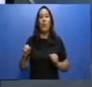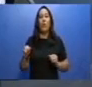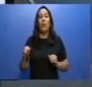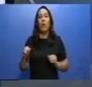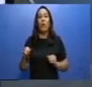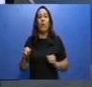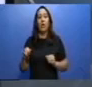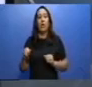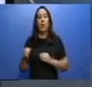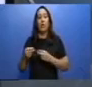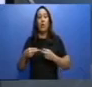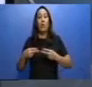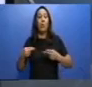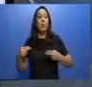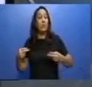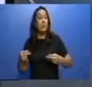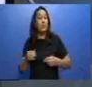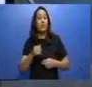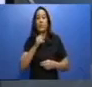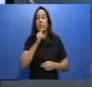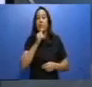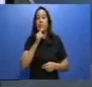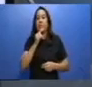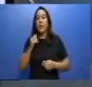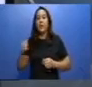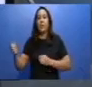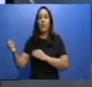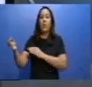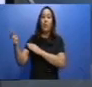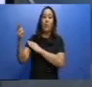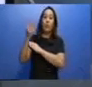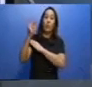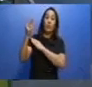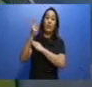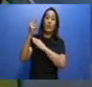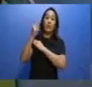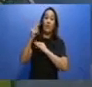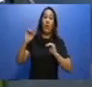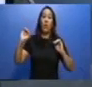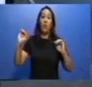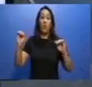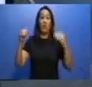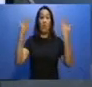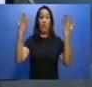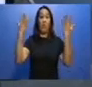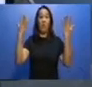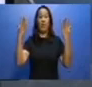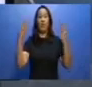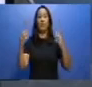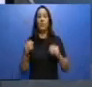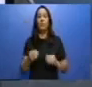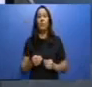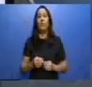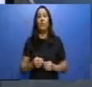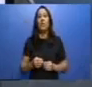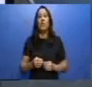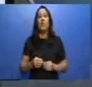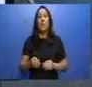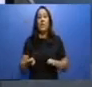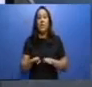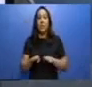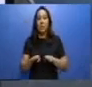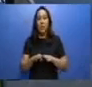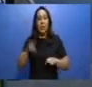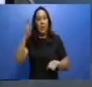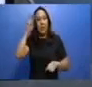de proteção, cerimônias tradicionais, etc. Quais figuras lembram formas